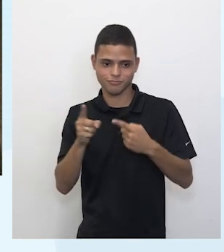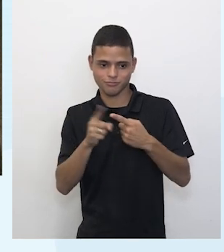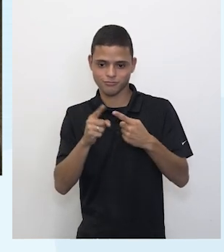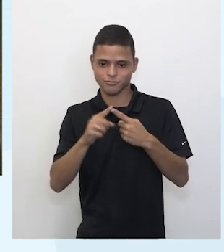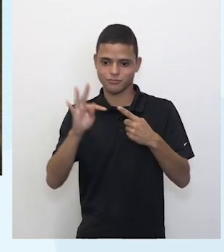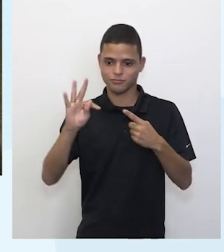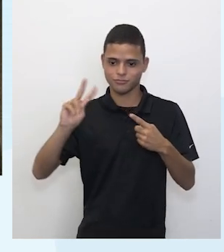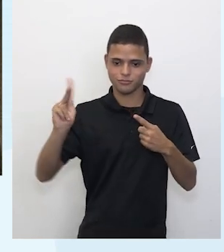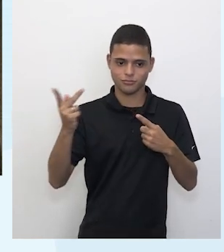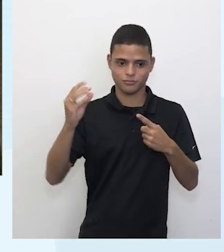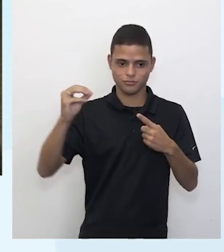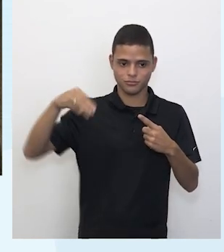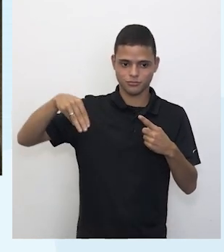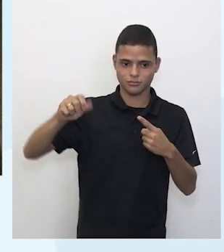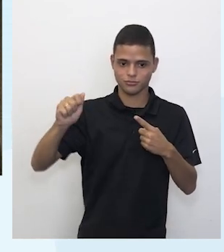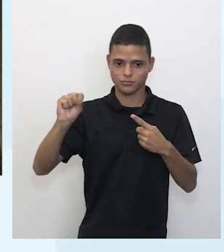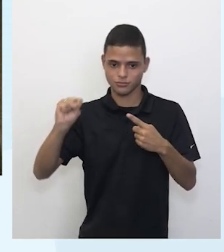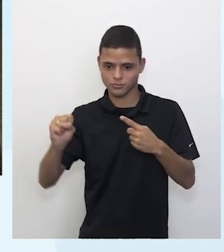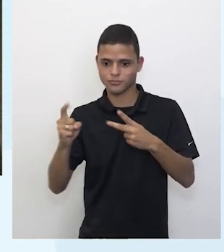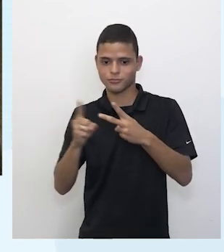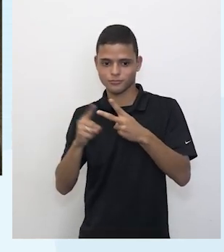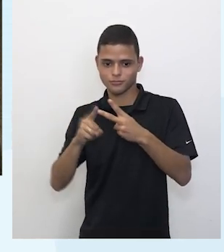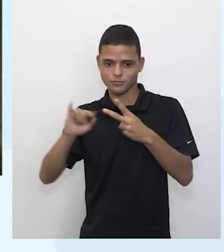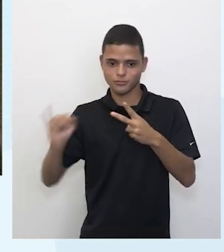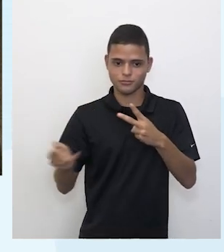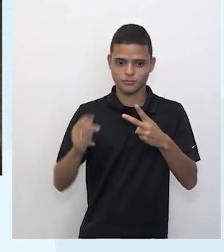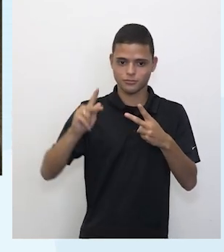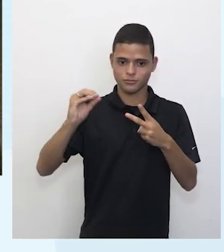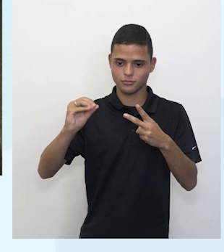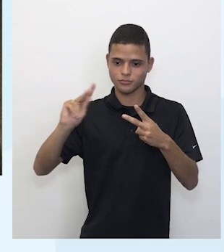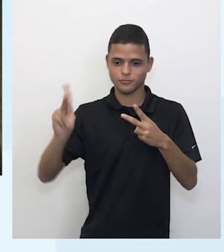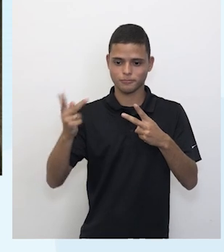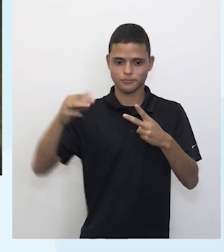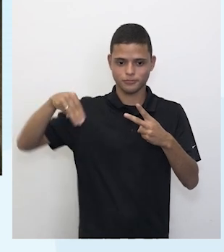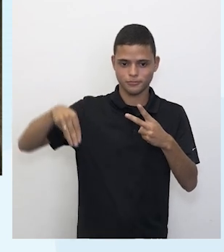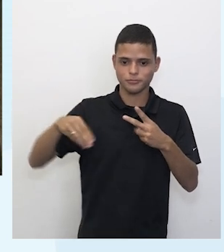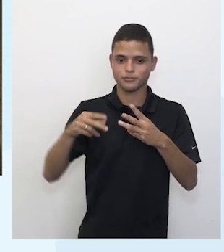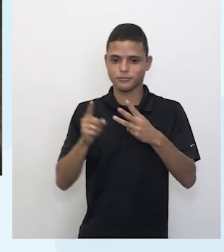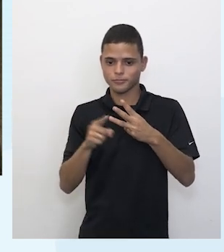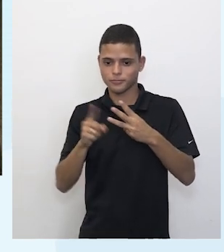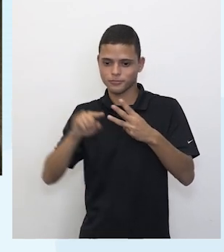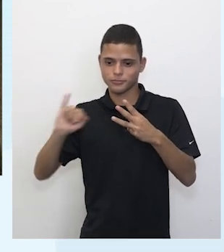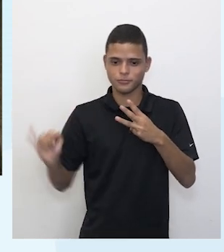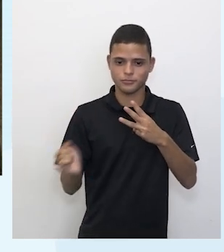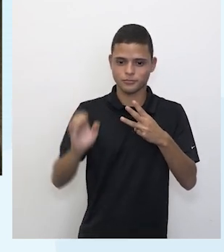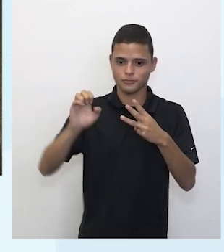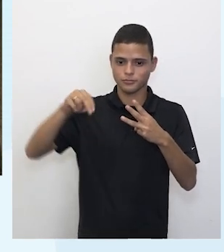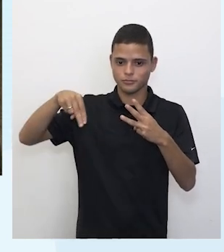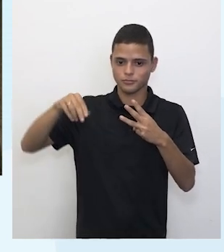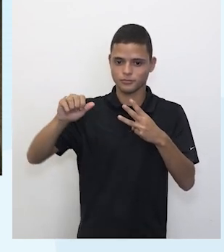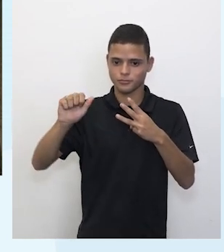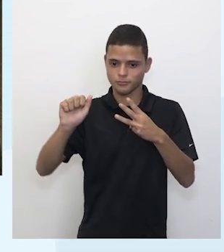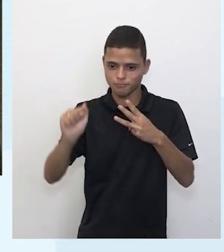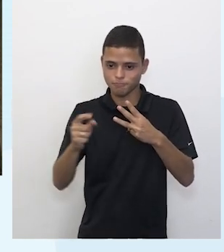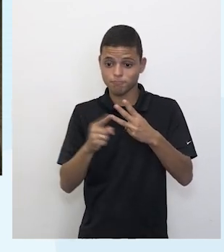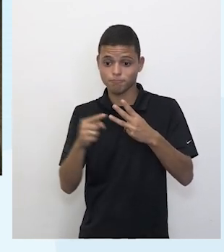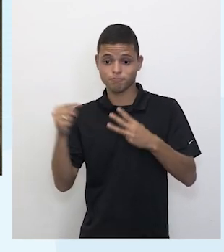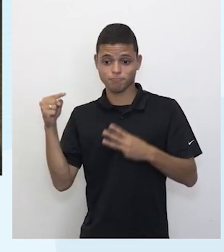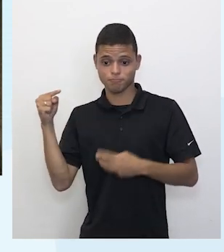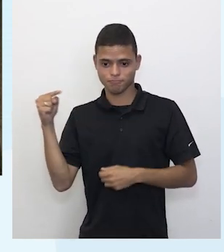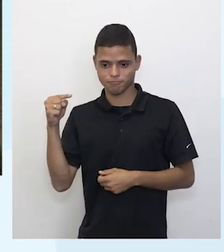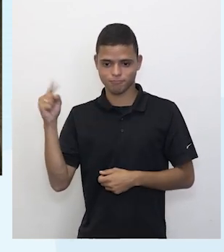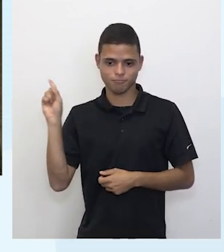Hobbes, que um professor já citou, do John Locke, do Jean-Jacques Rousseau, né? E